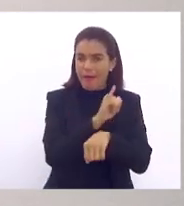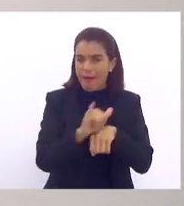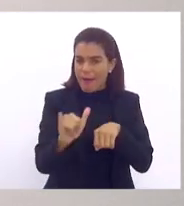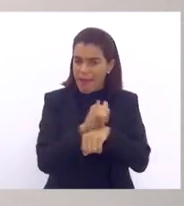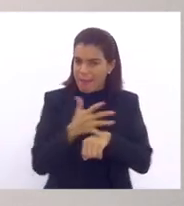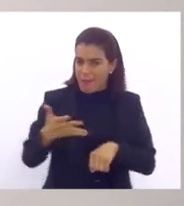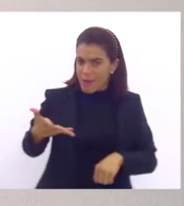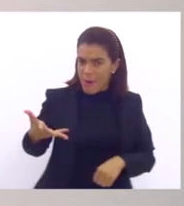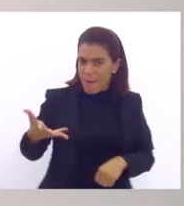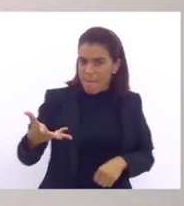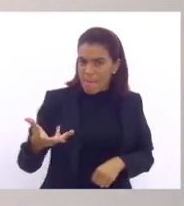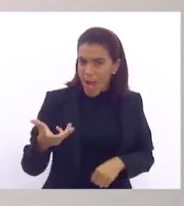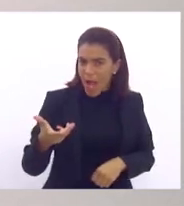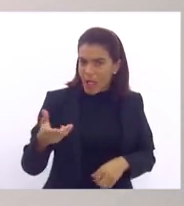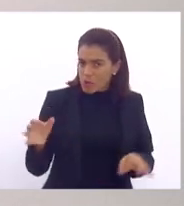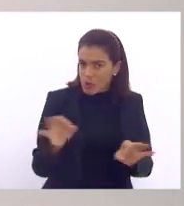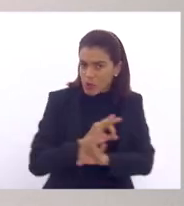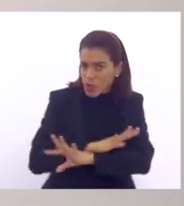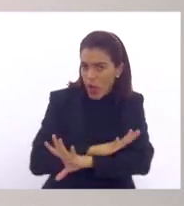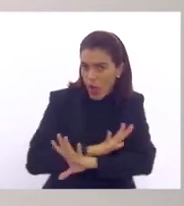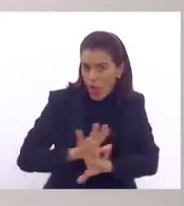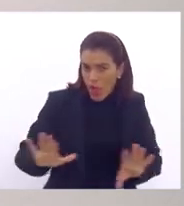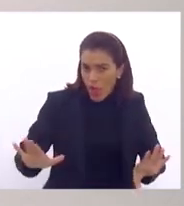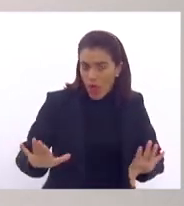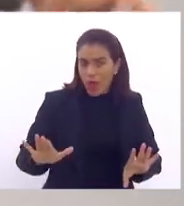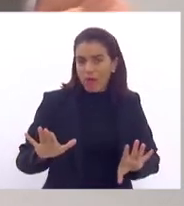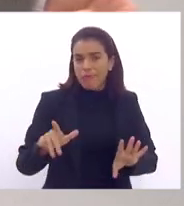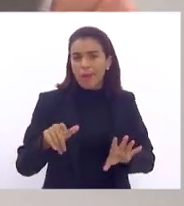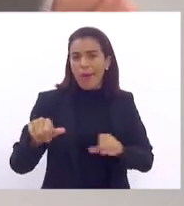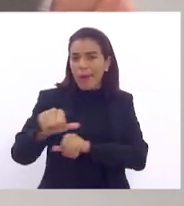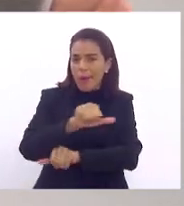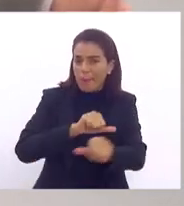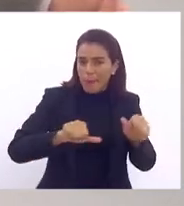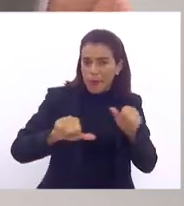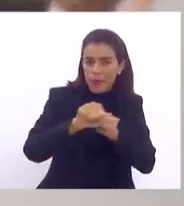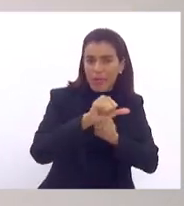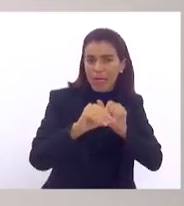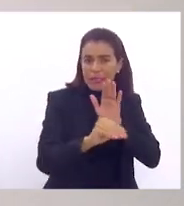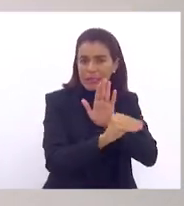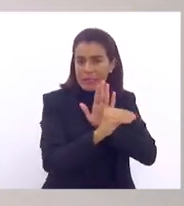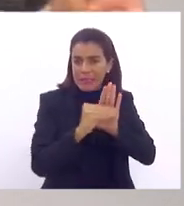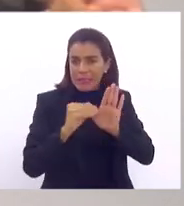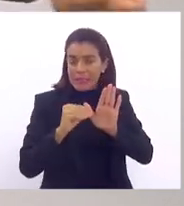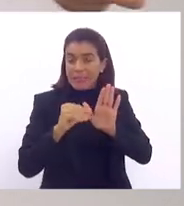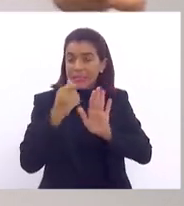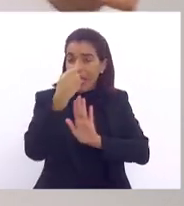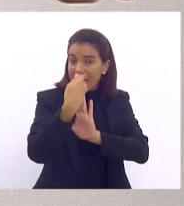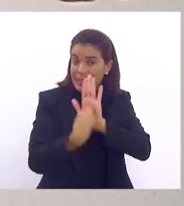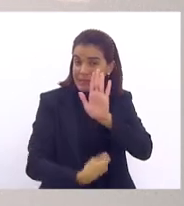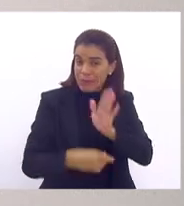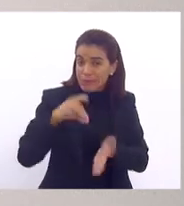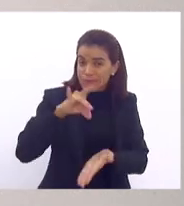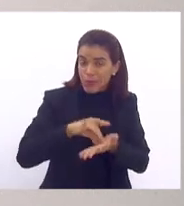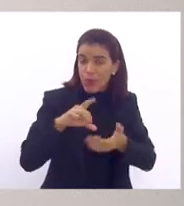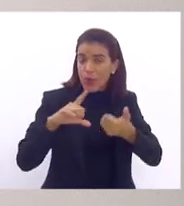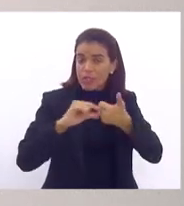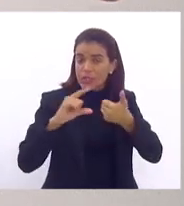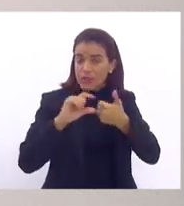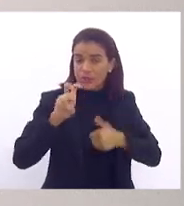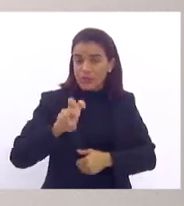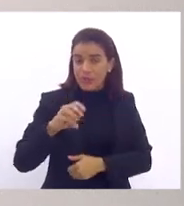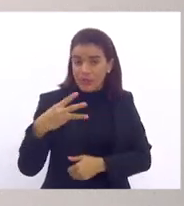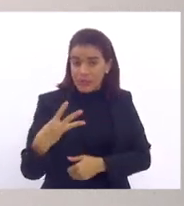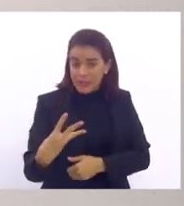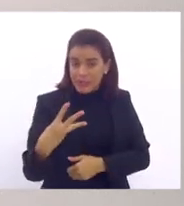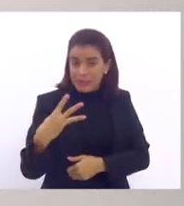robusto bastante para conduzir a uma alteração da emenda da redação original do artigo 53